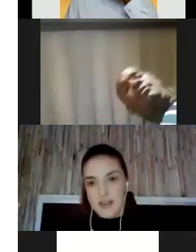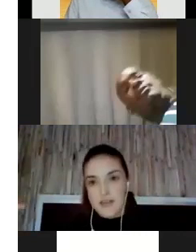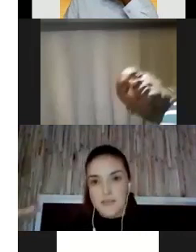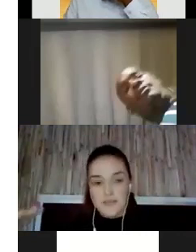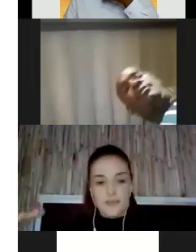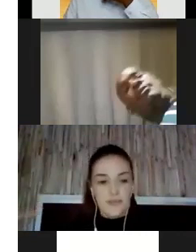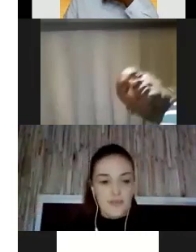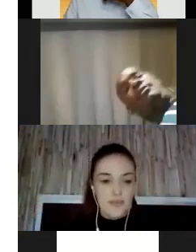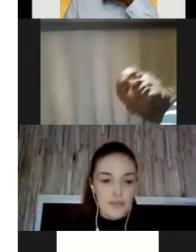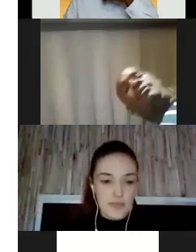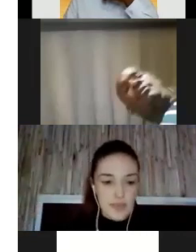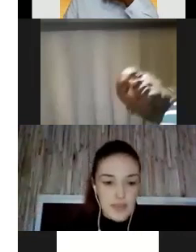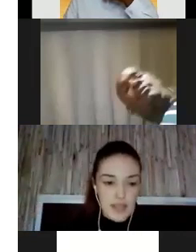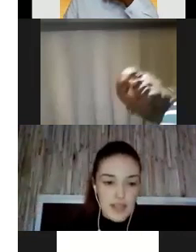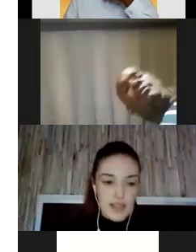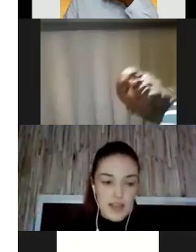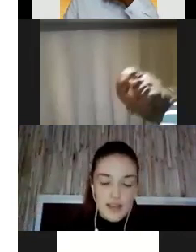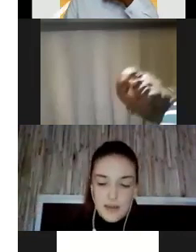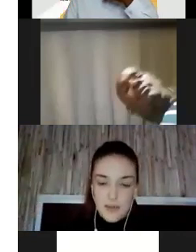Terra.